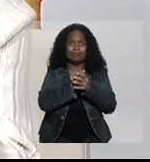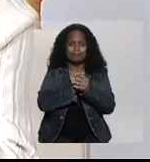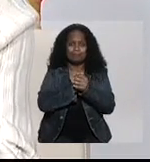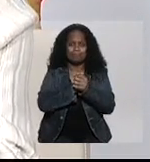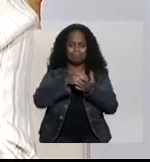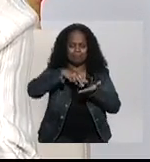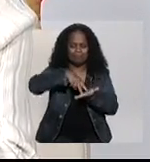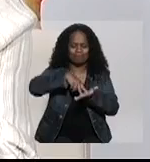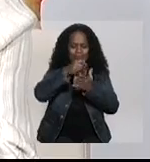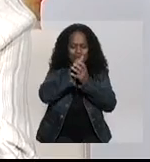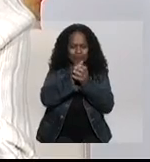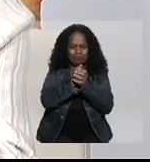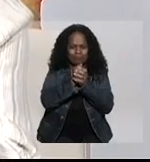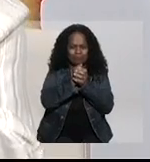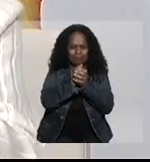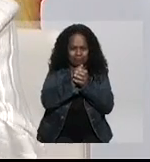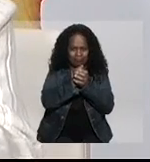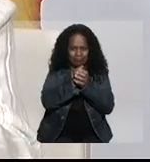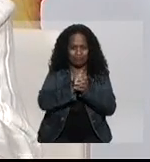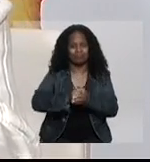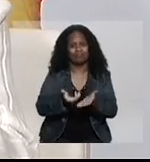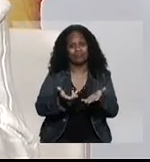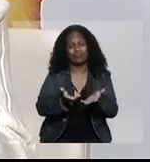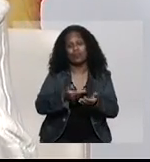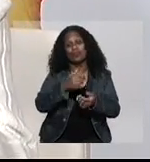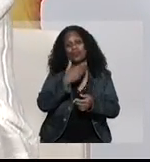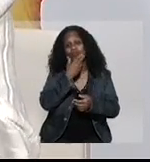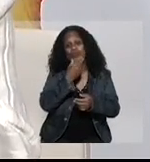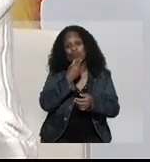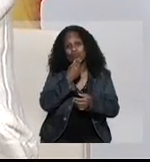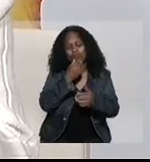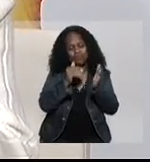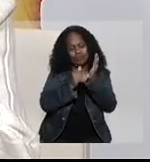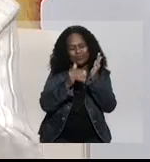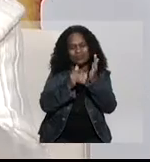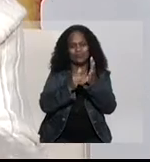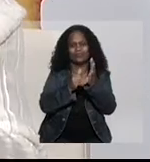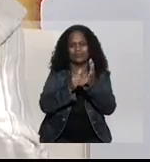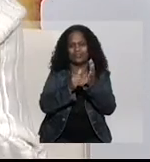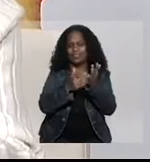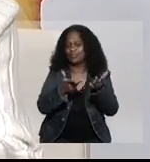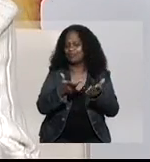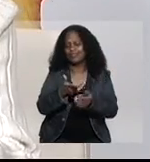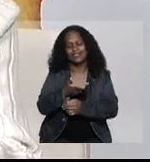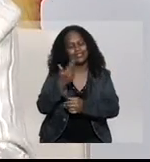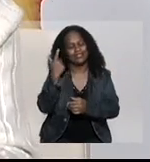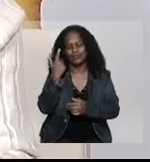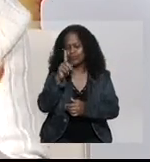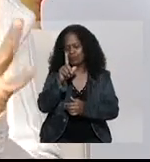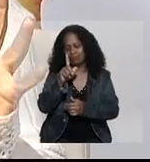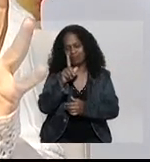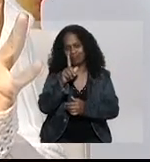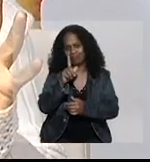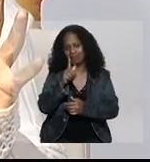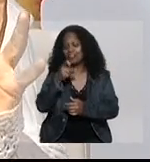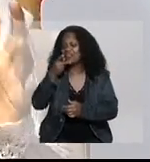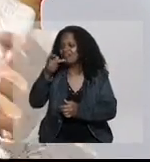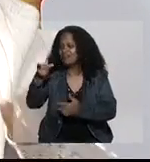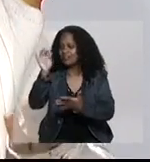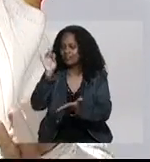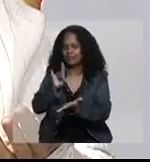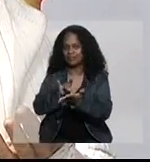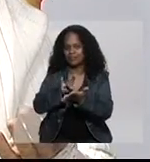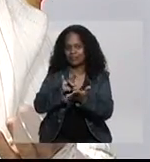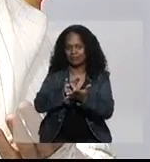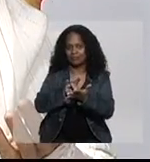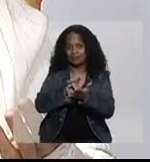capaz de se urinar ali e não larga a flor. E no final, o fiel Dom João, ele fica empedrado, porque ele não aguenta. Ou